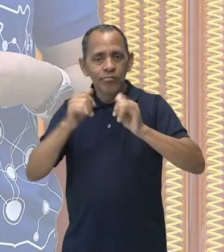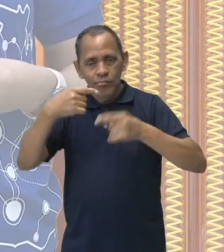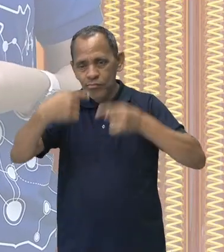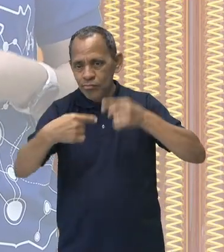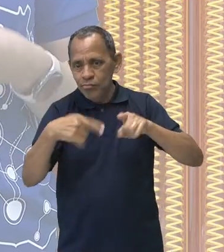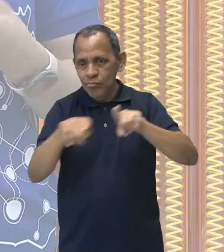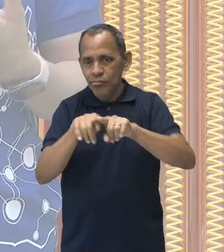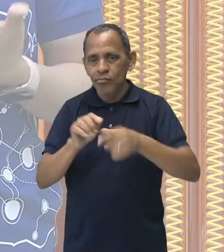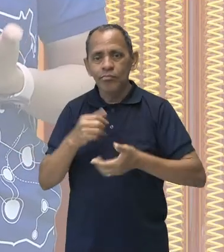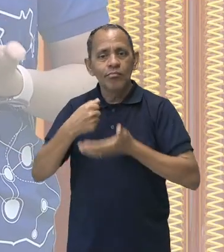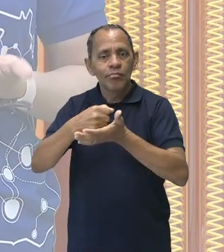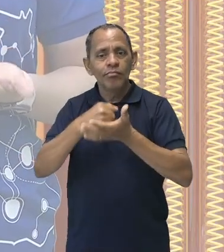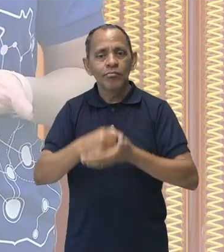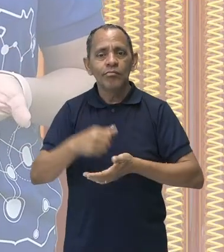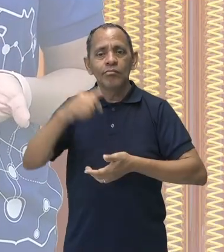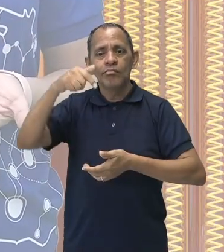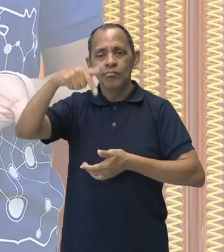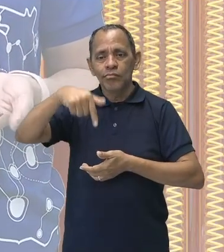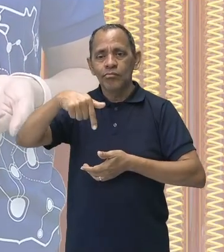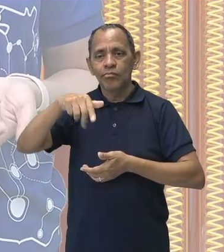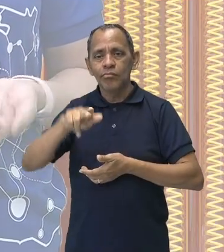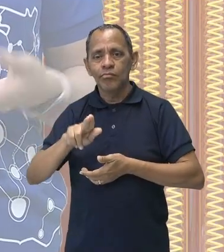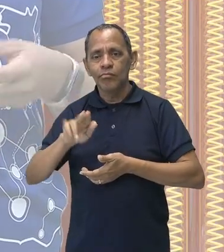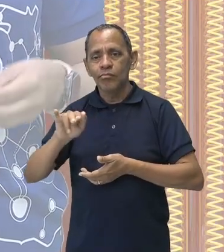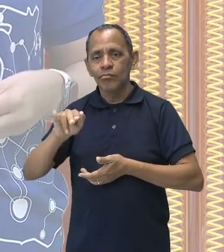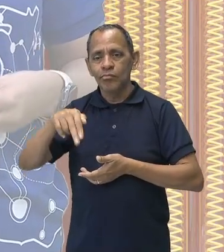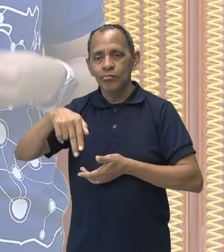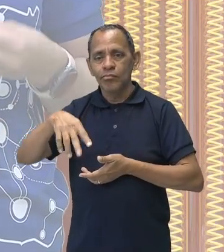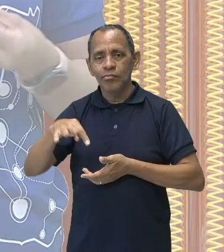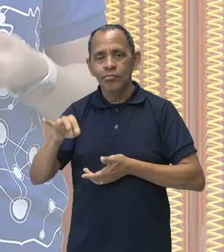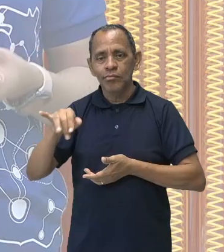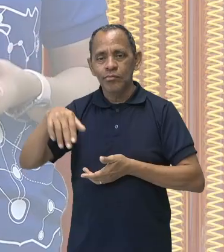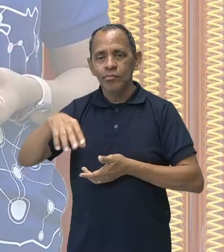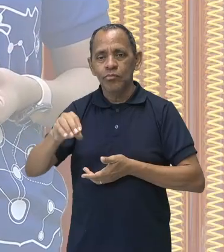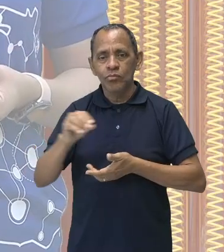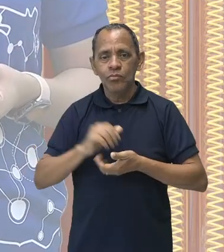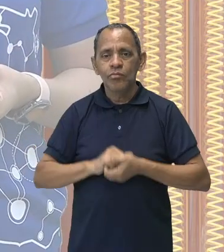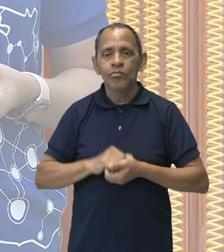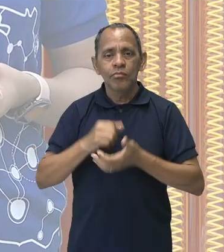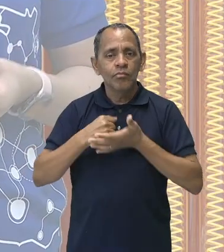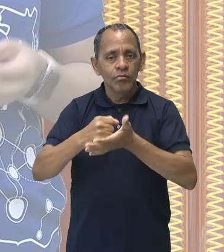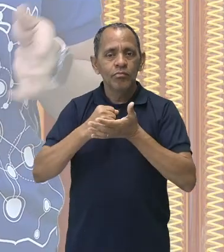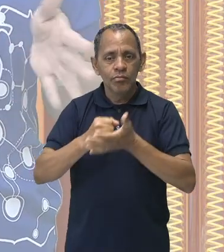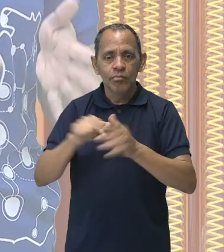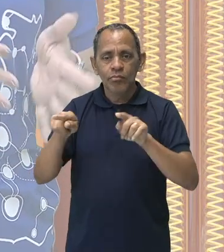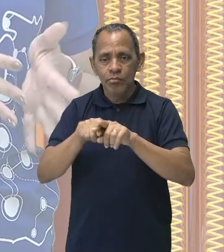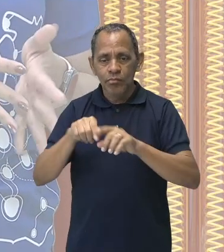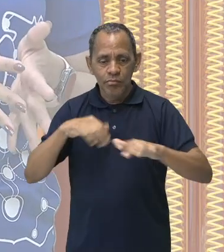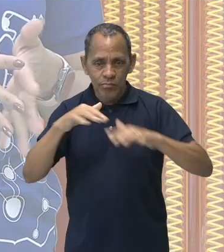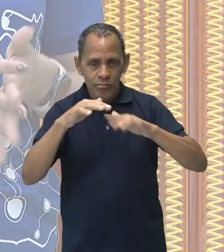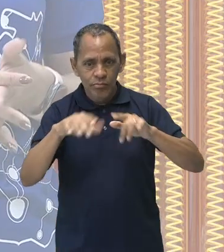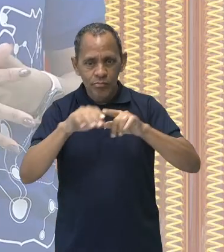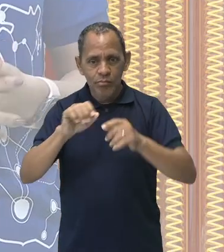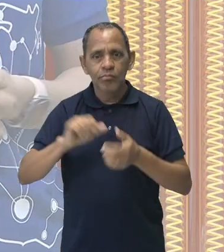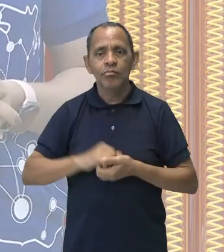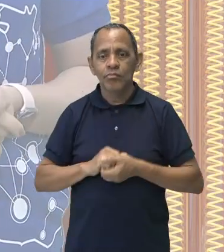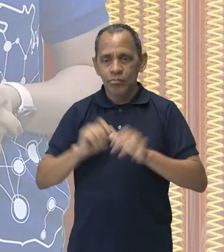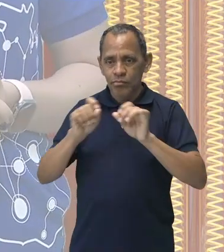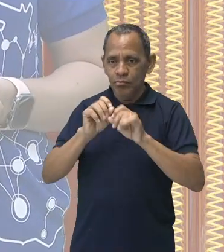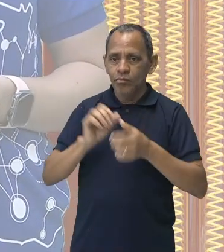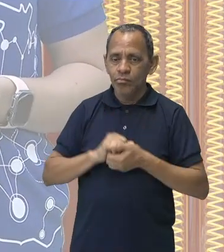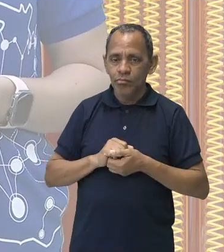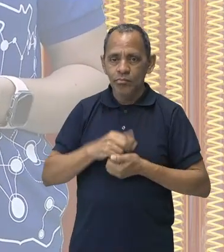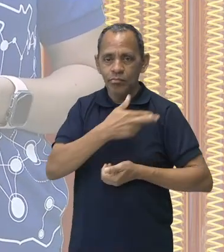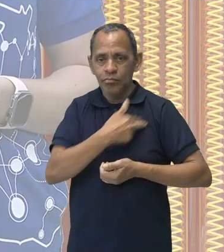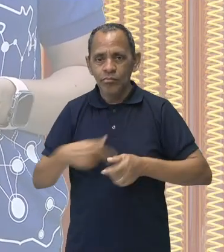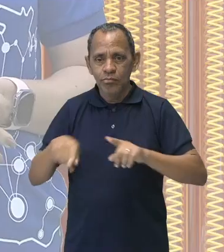ajudar Quintino Bocaiúva a retratar, a levar o movimento republicano. Além dele, também temos a figura